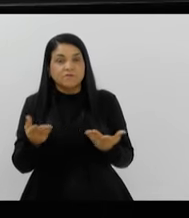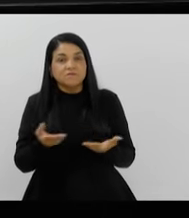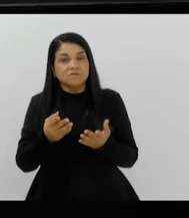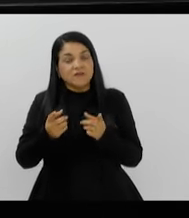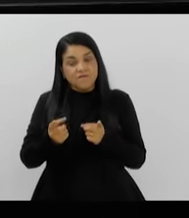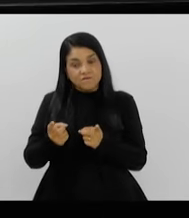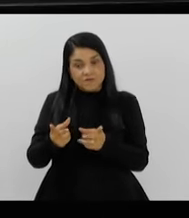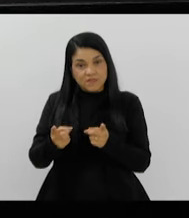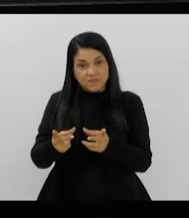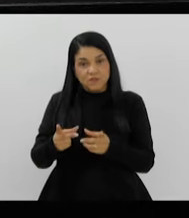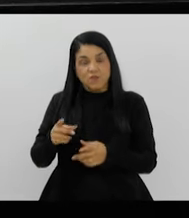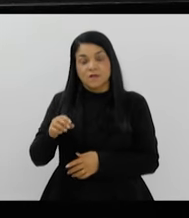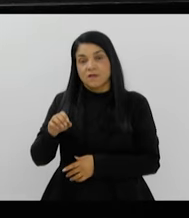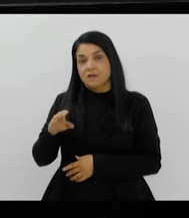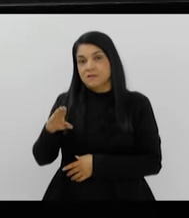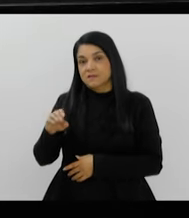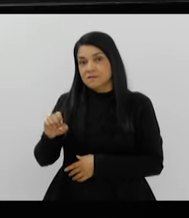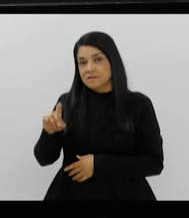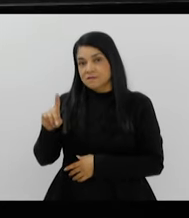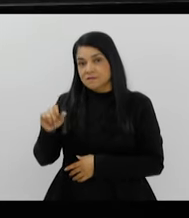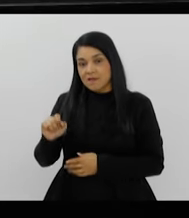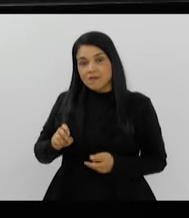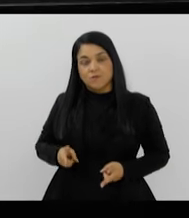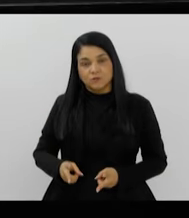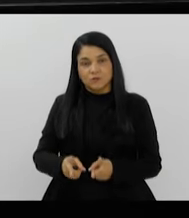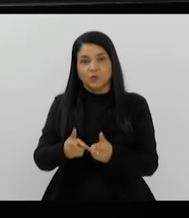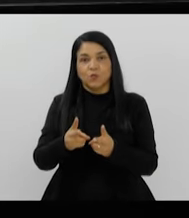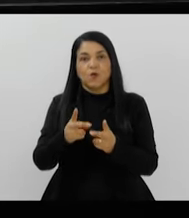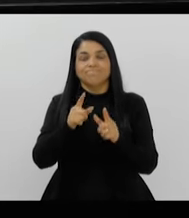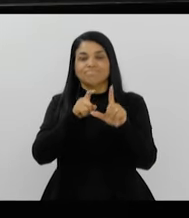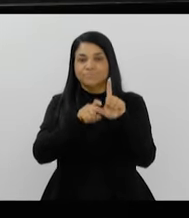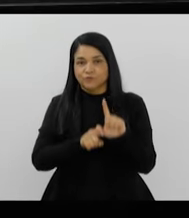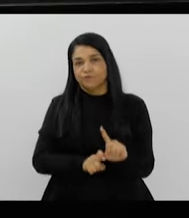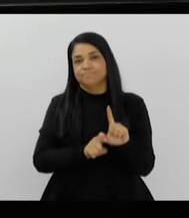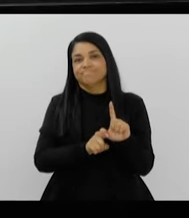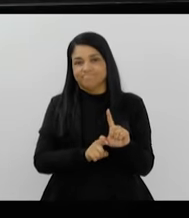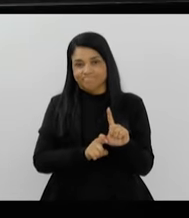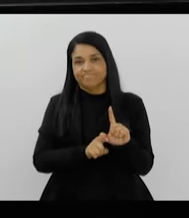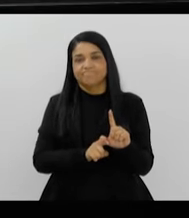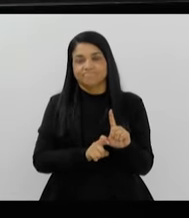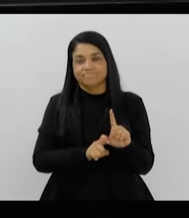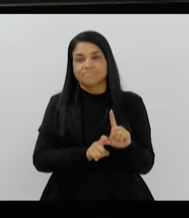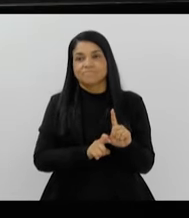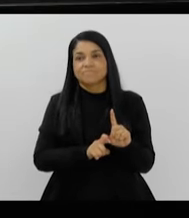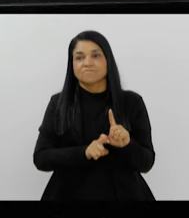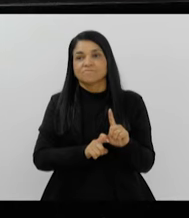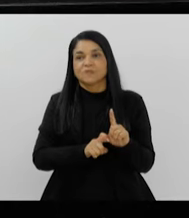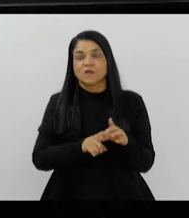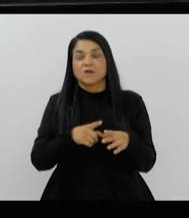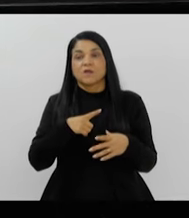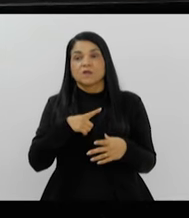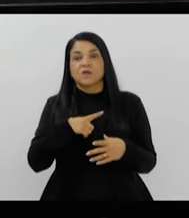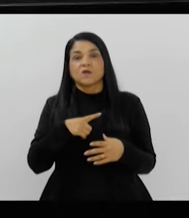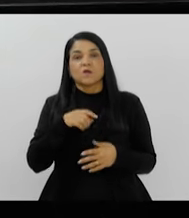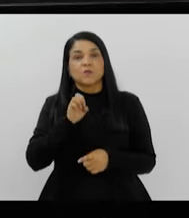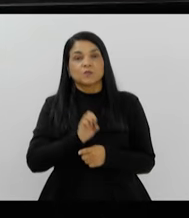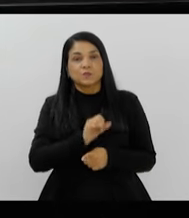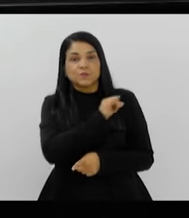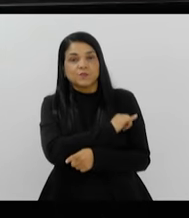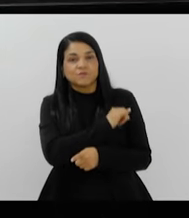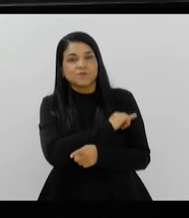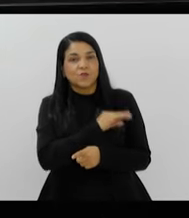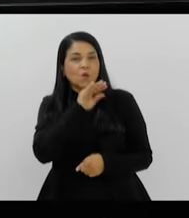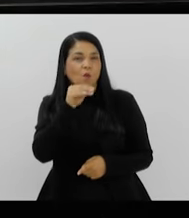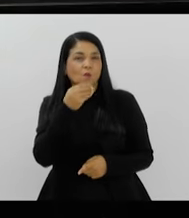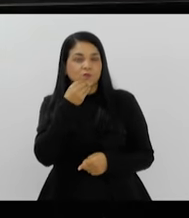sua maior empresa, continua na corda bamba. O Rio de Janeiro tem a oportunidade de receber